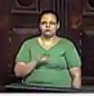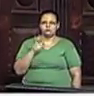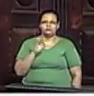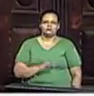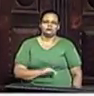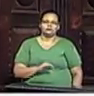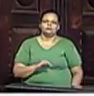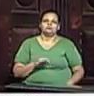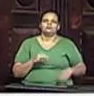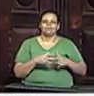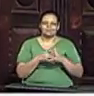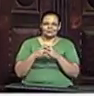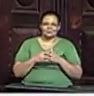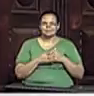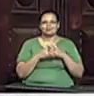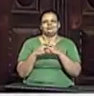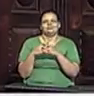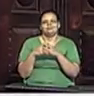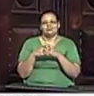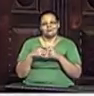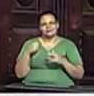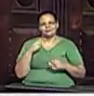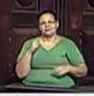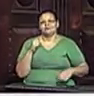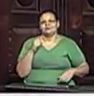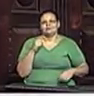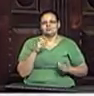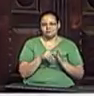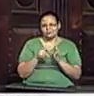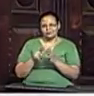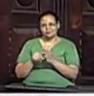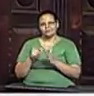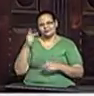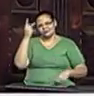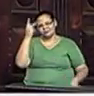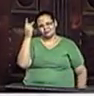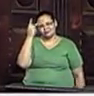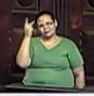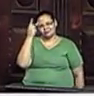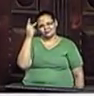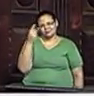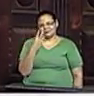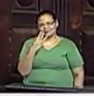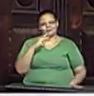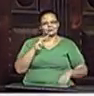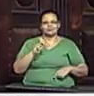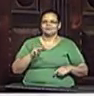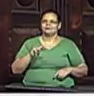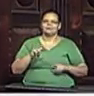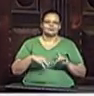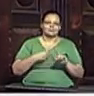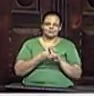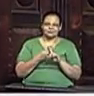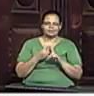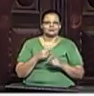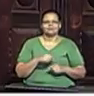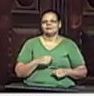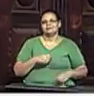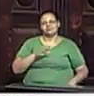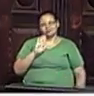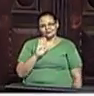do roubo de carga no Brasil, sendo que São Paulo tem uma economia 3 vezes maior do que a do Rio de Janeiro e